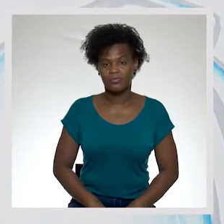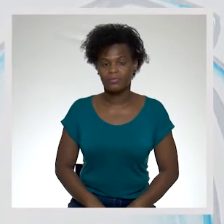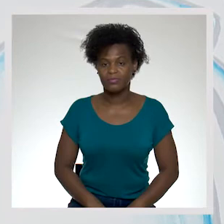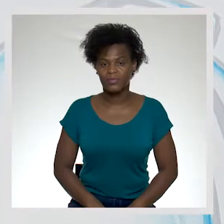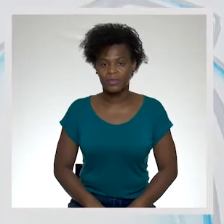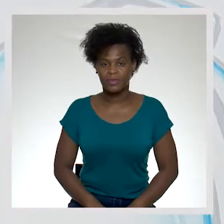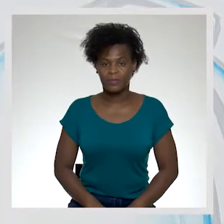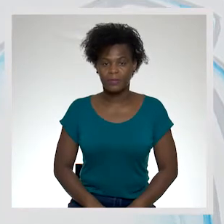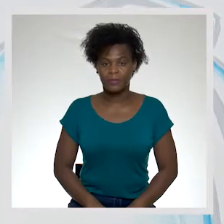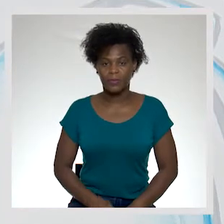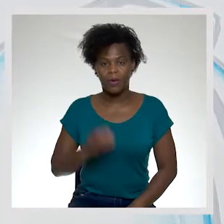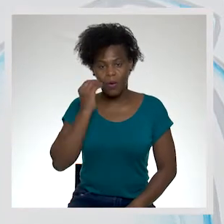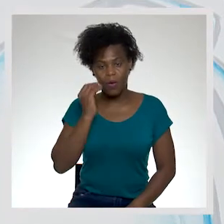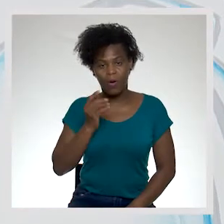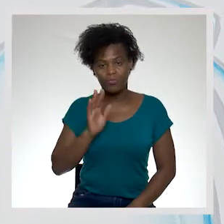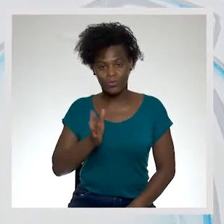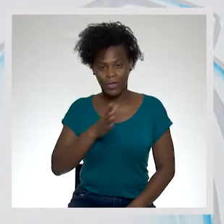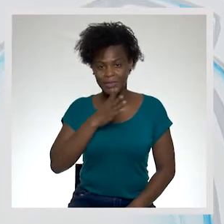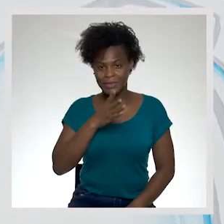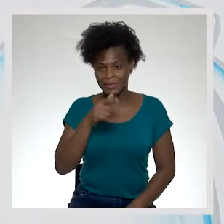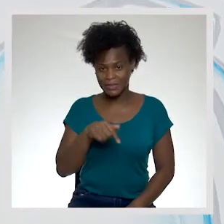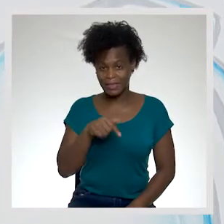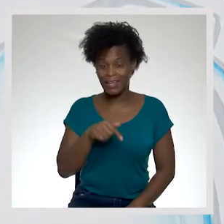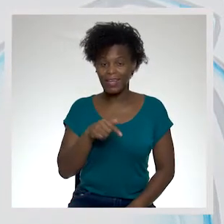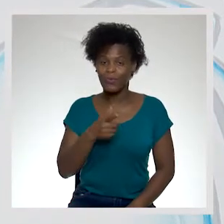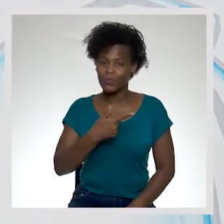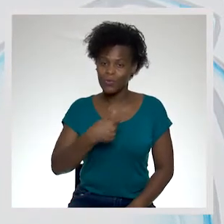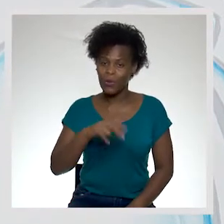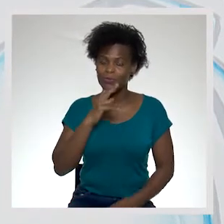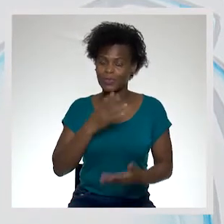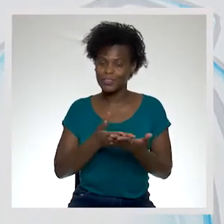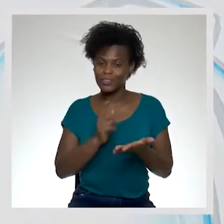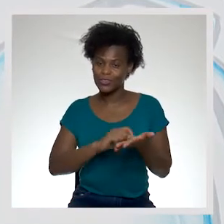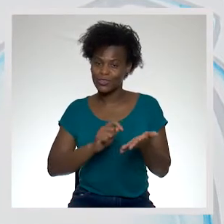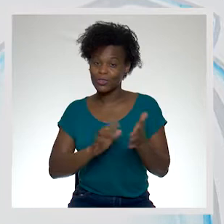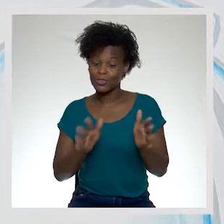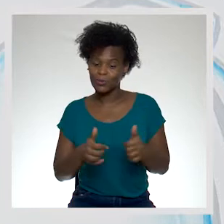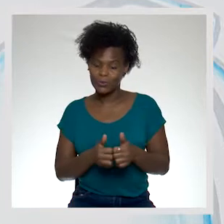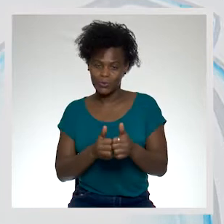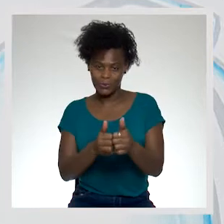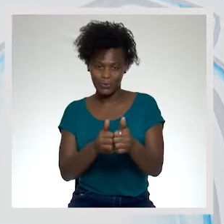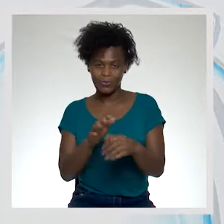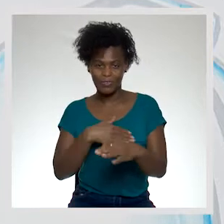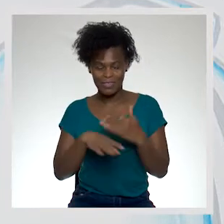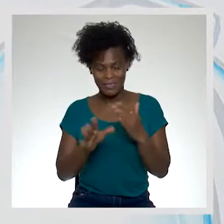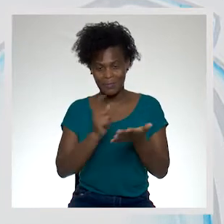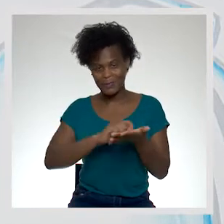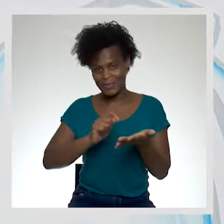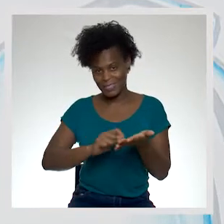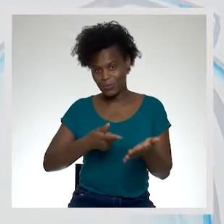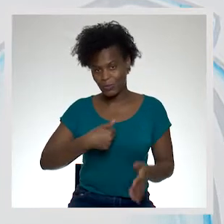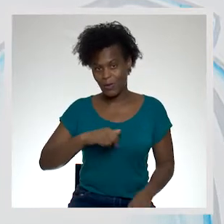Como já foi dito aqui, já resolvemos em conjunto o nosso exercício.